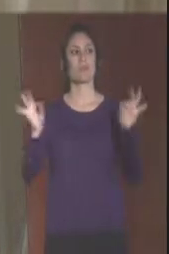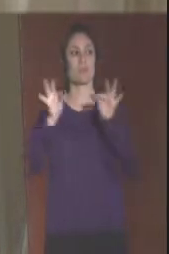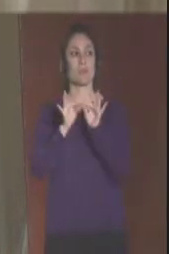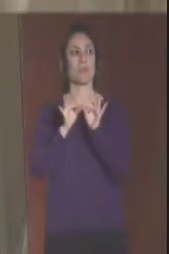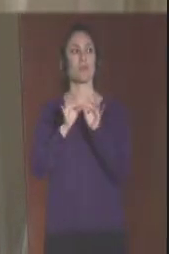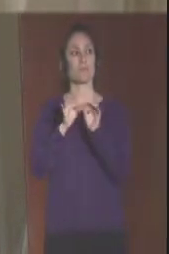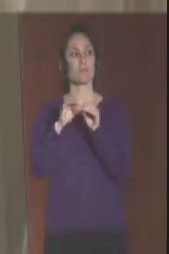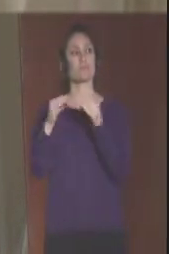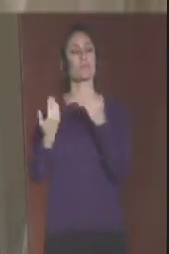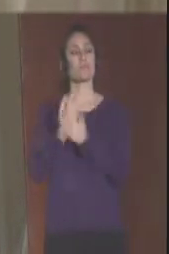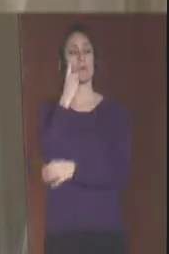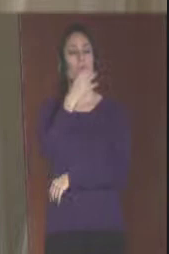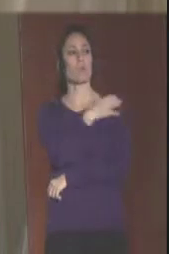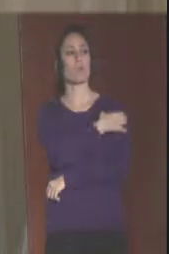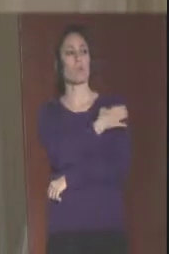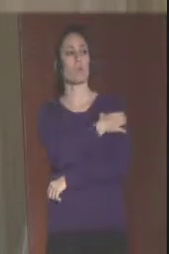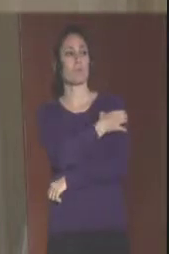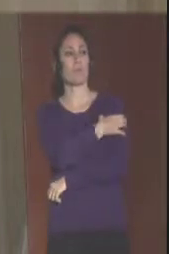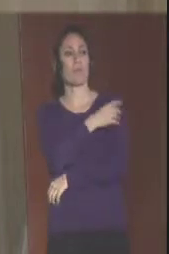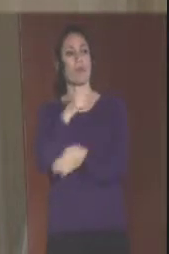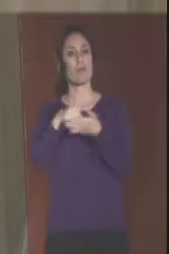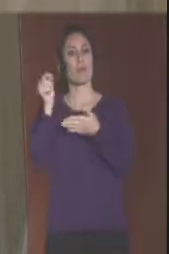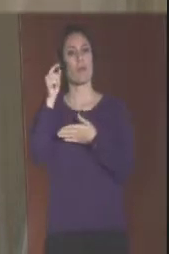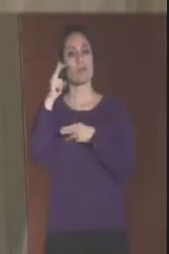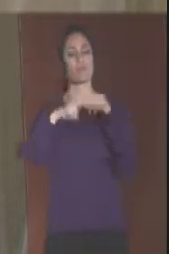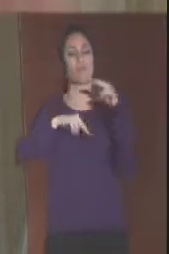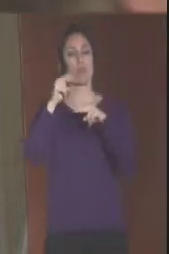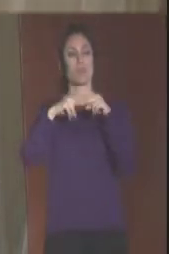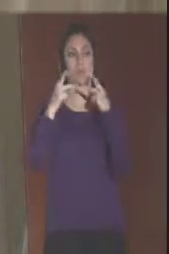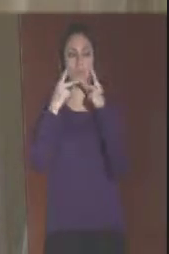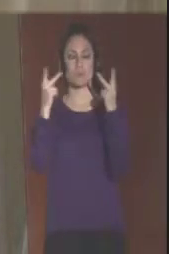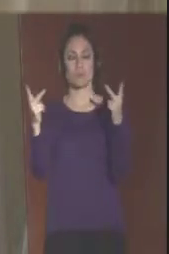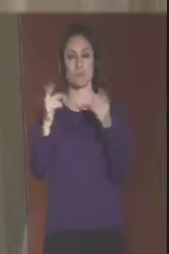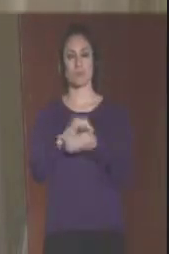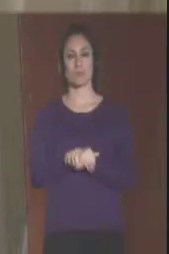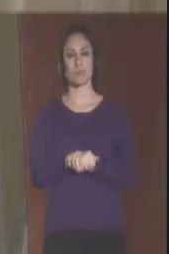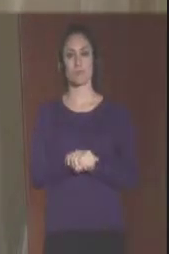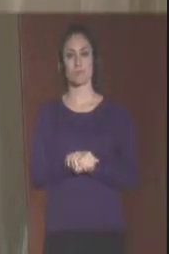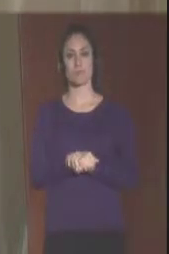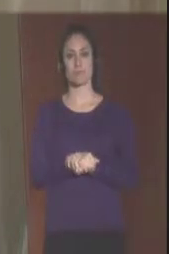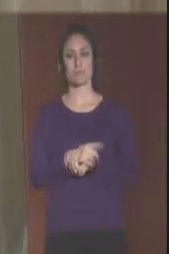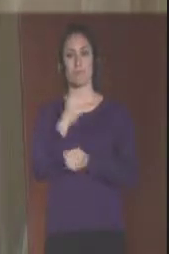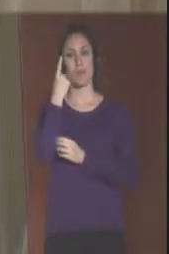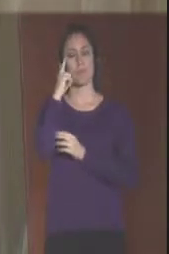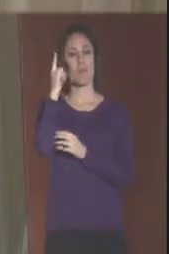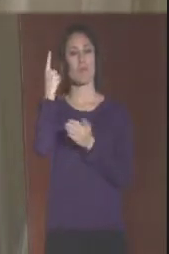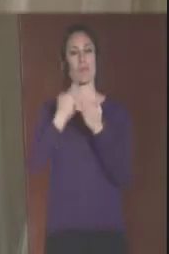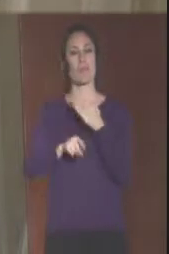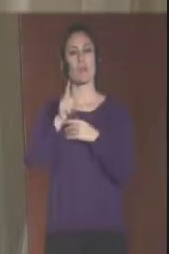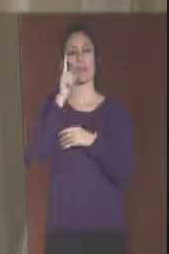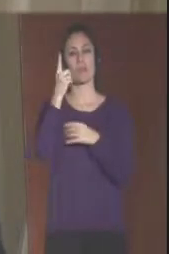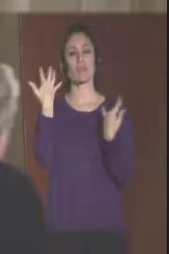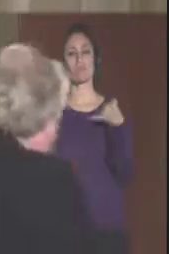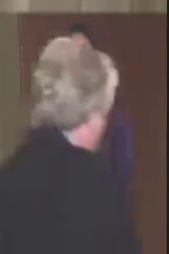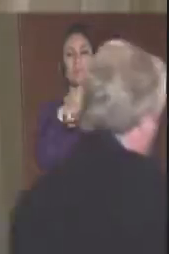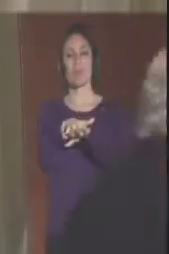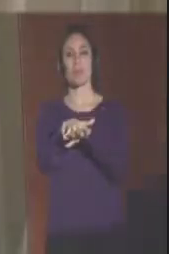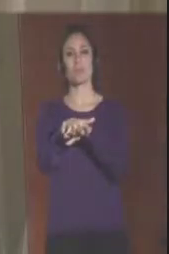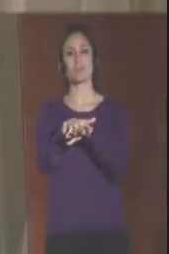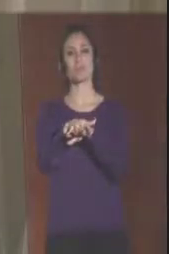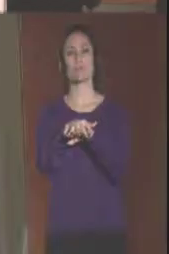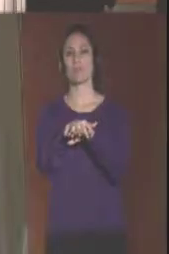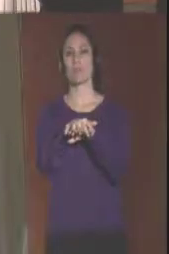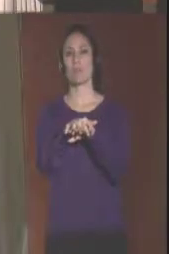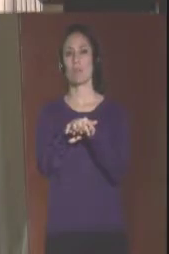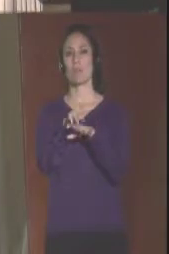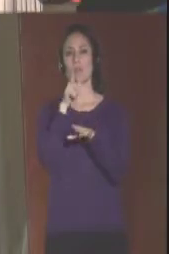de aprovação de obras públicas, para que exista uma integração entre questão de obras de